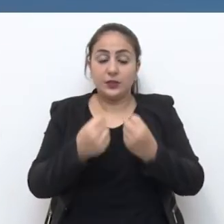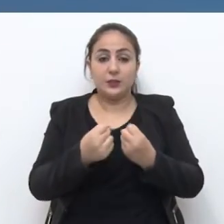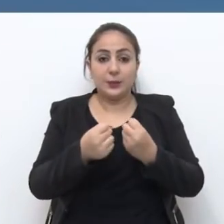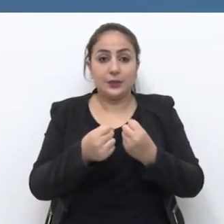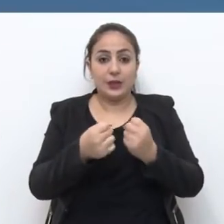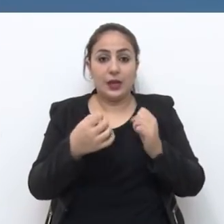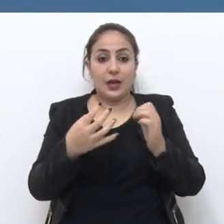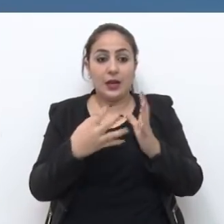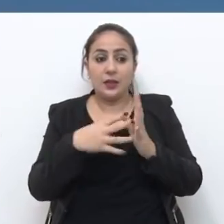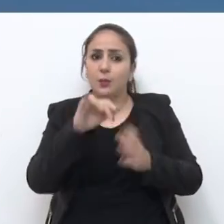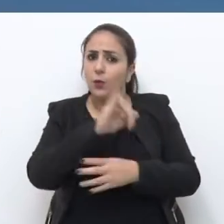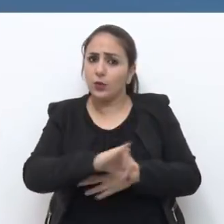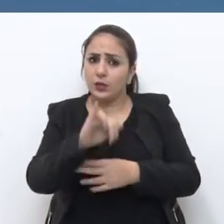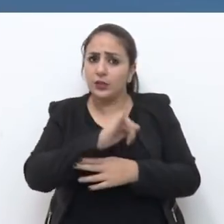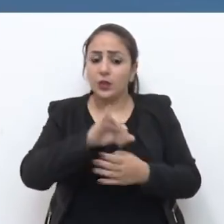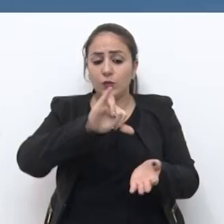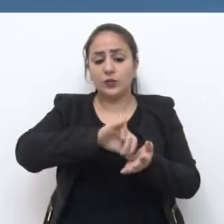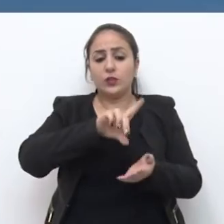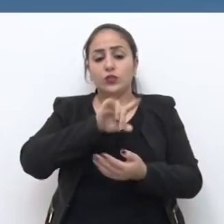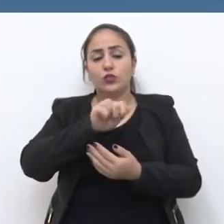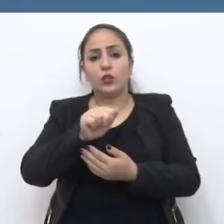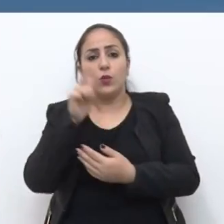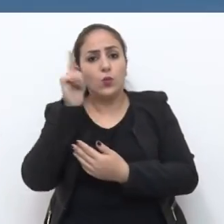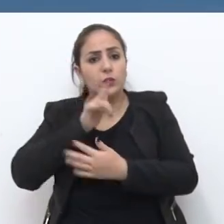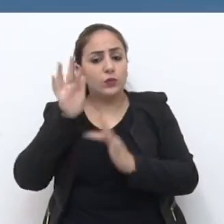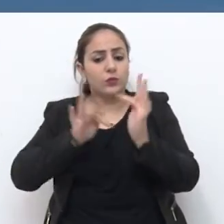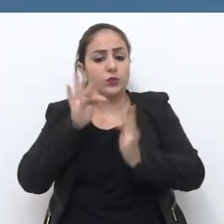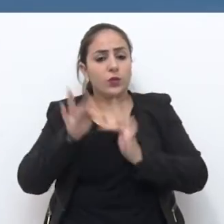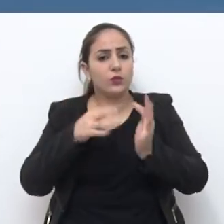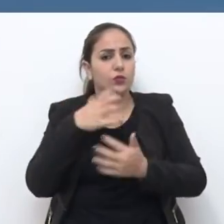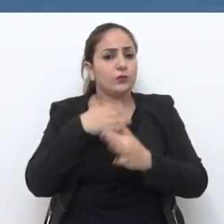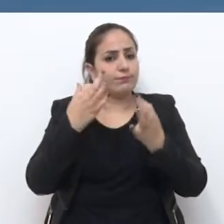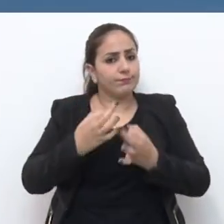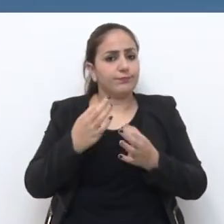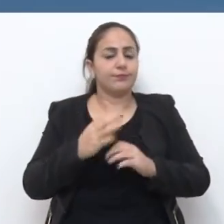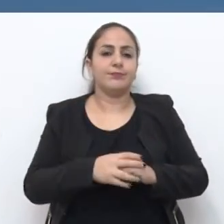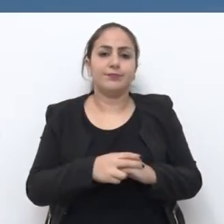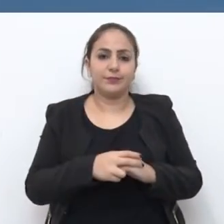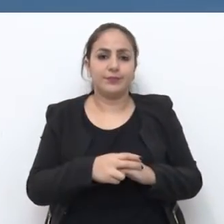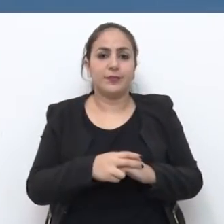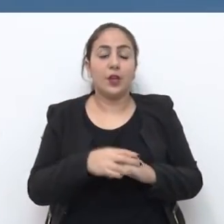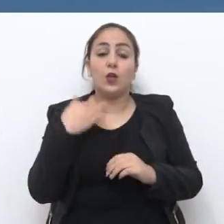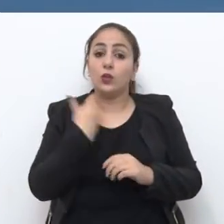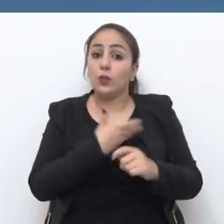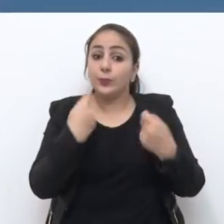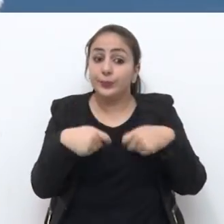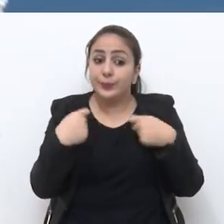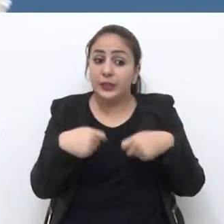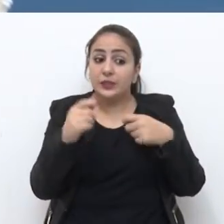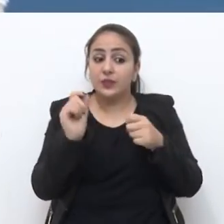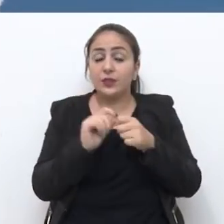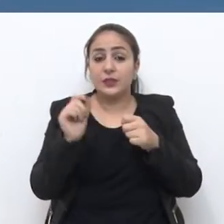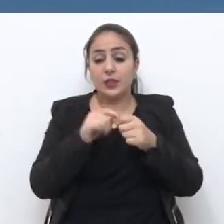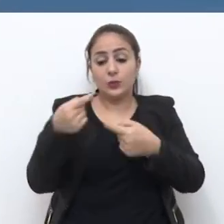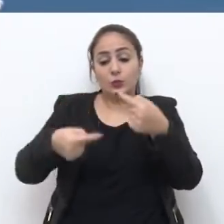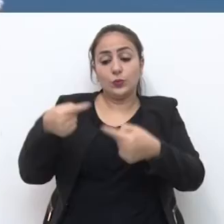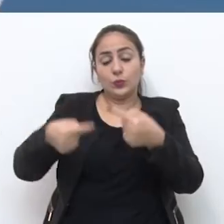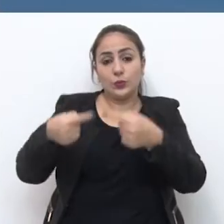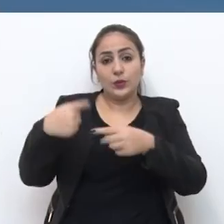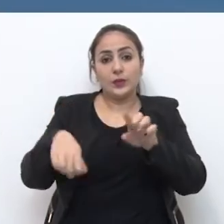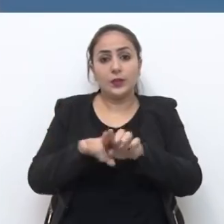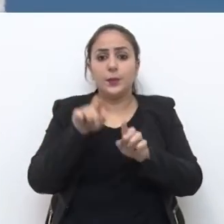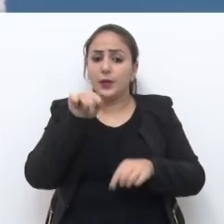Esse fortalecimento da rede ele é muito importante para que o Centro-Dia ele possa funcionar de uma forma efetiva, né? A gente precisa estar fazendo